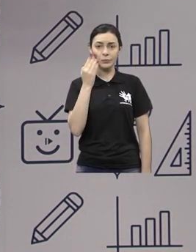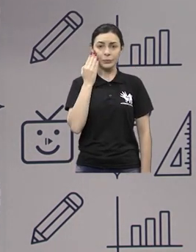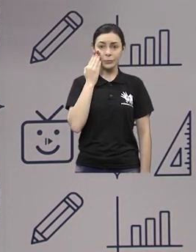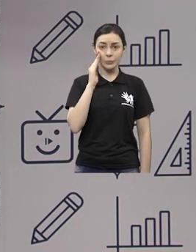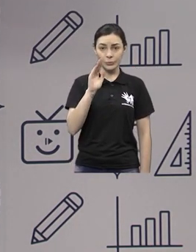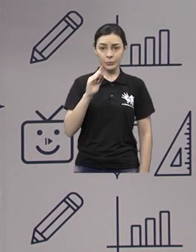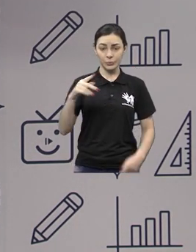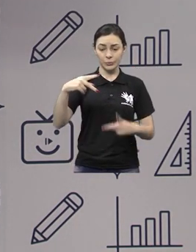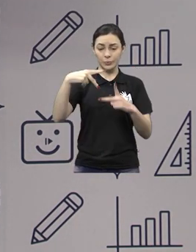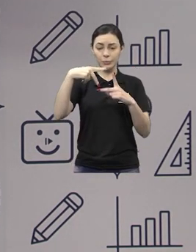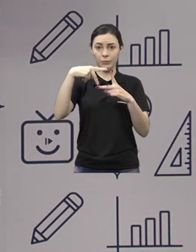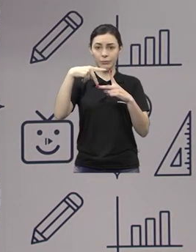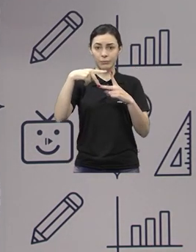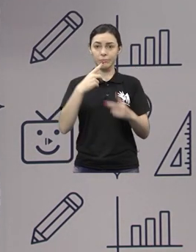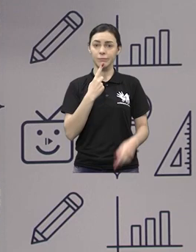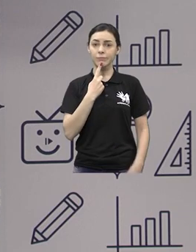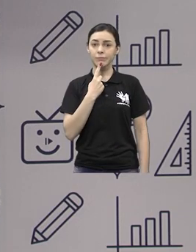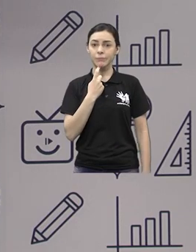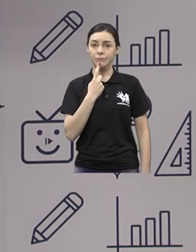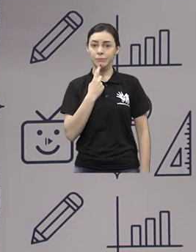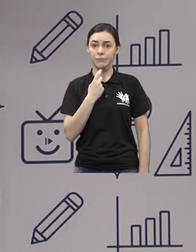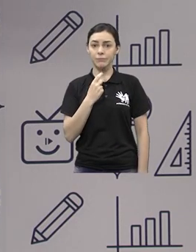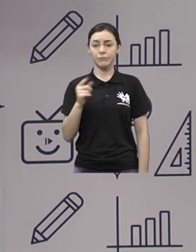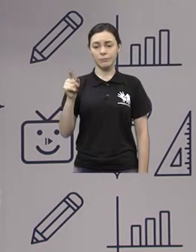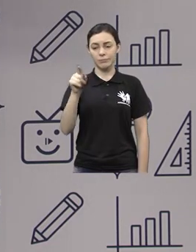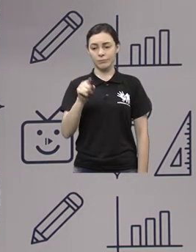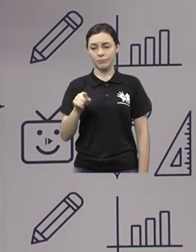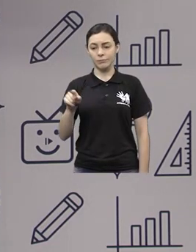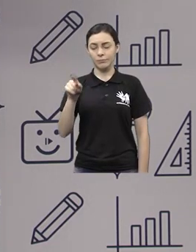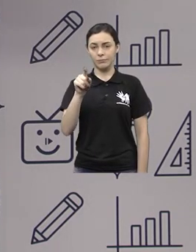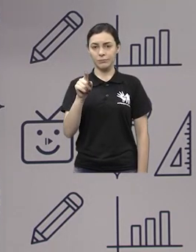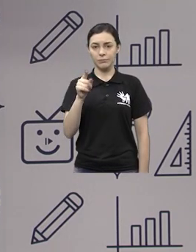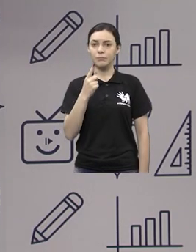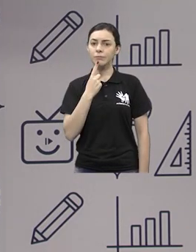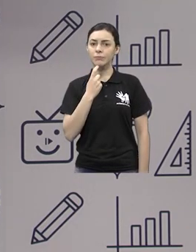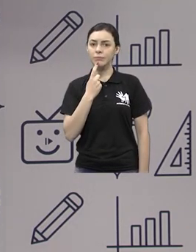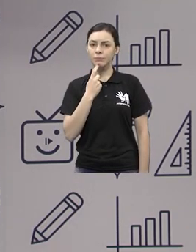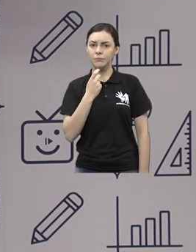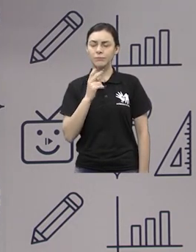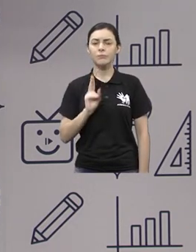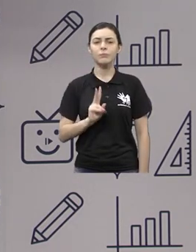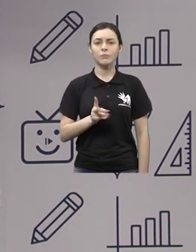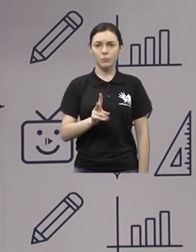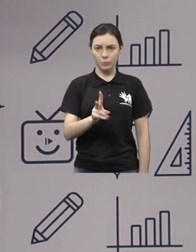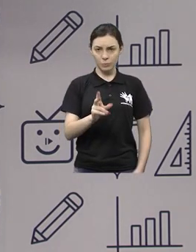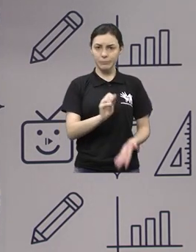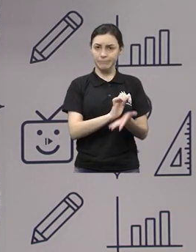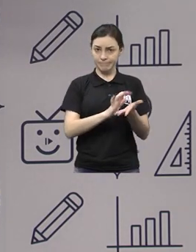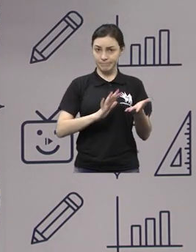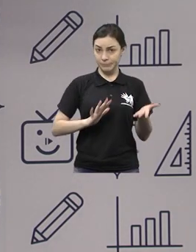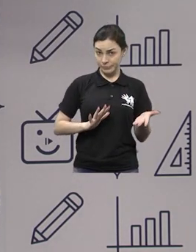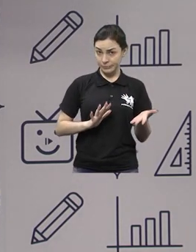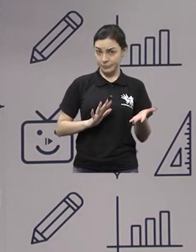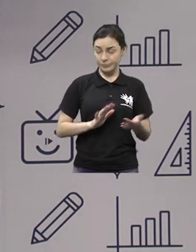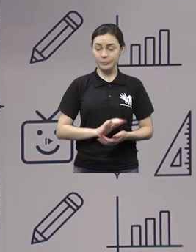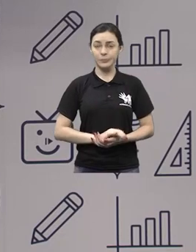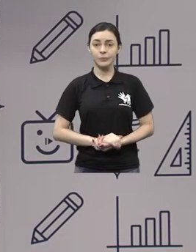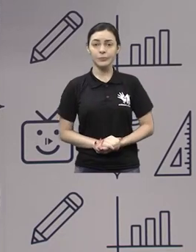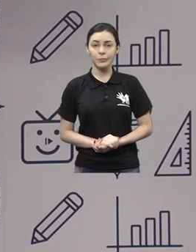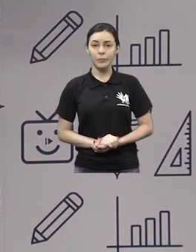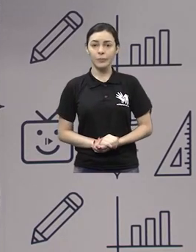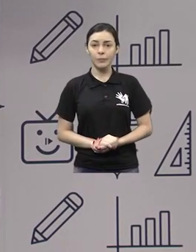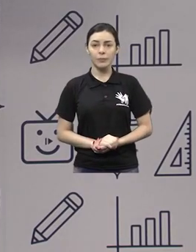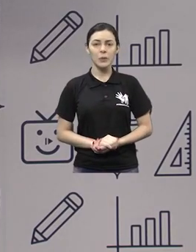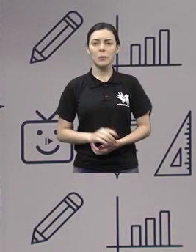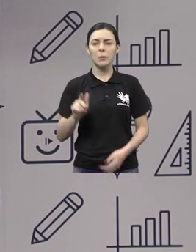círculo azul, depois foi o quadrado vermelho e o círculo vermelho. Vamos dar continuidade na atividade que